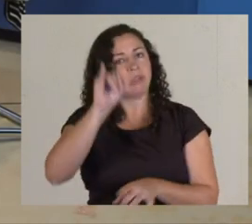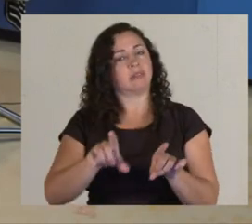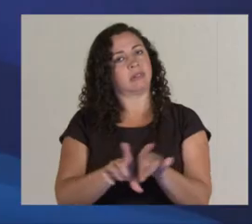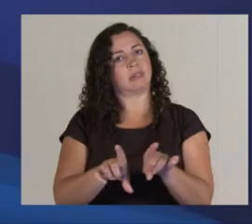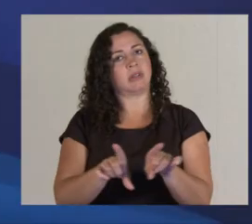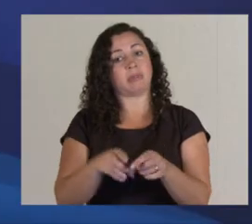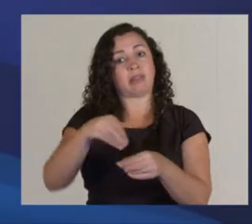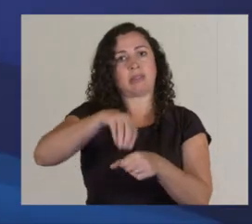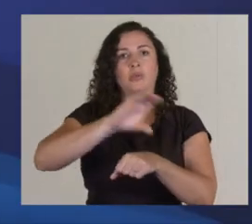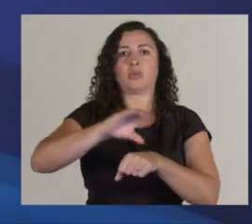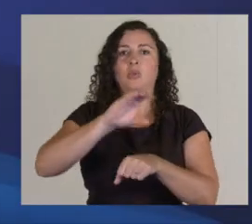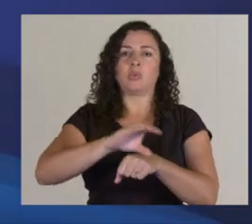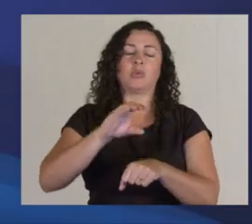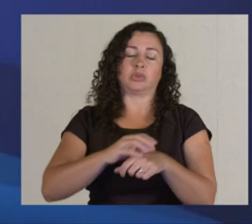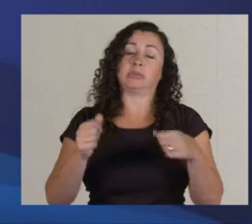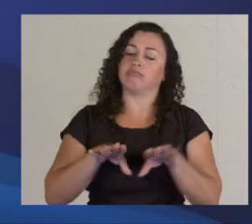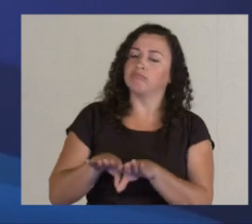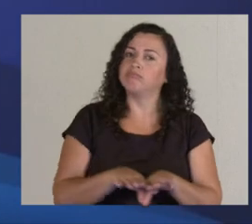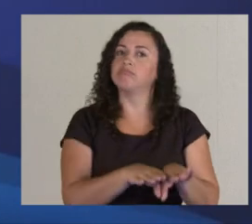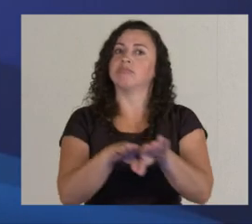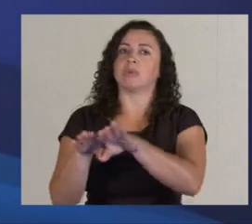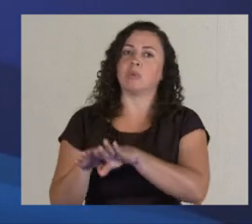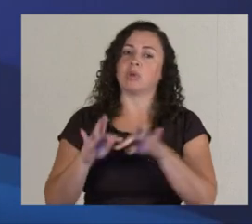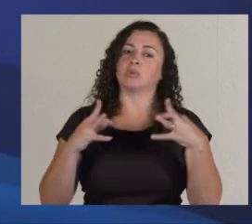também dentro do curso, considerando